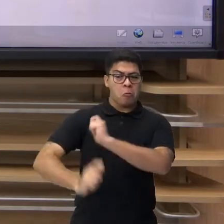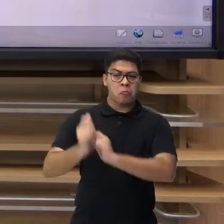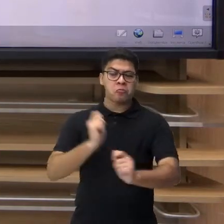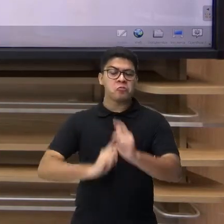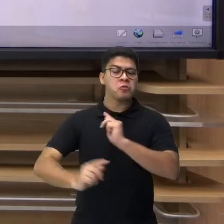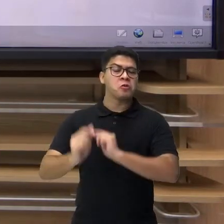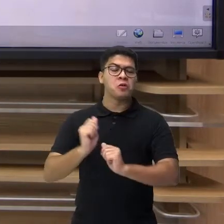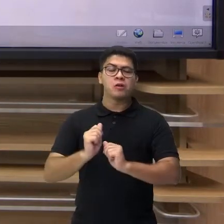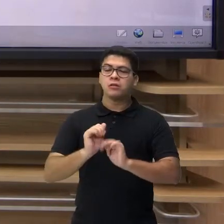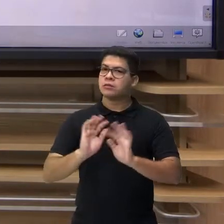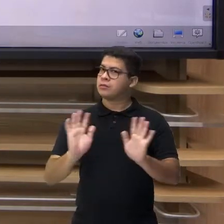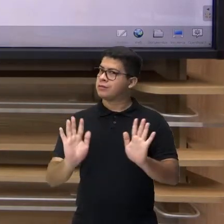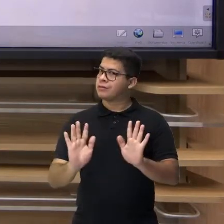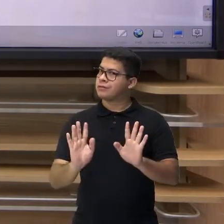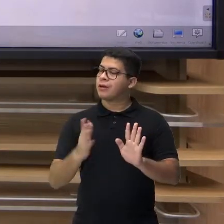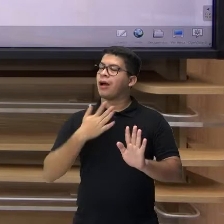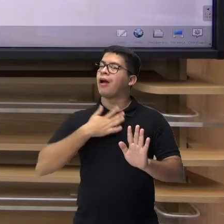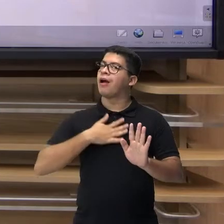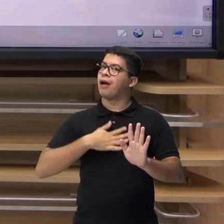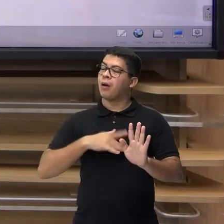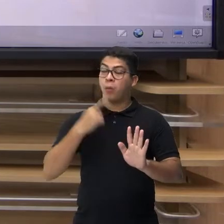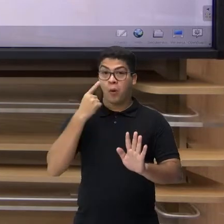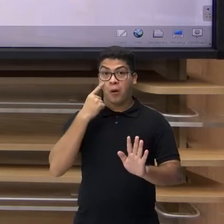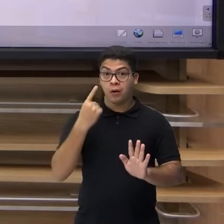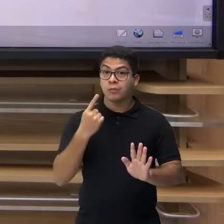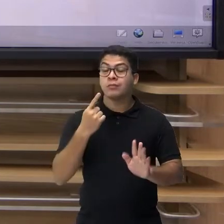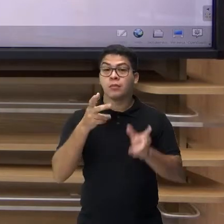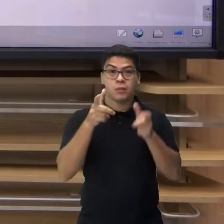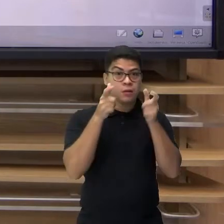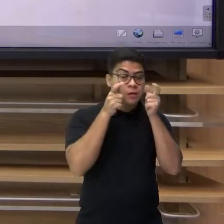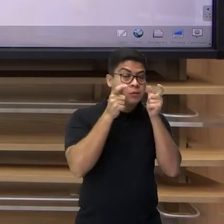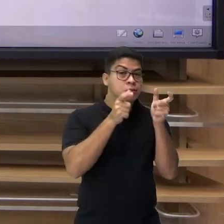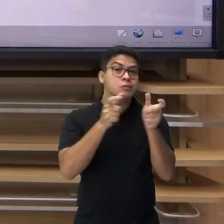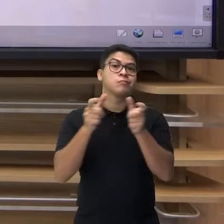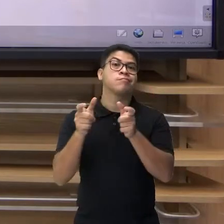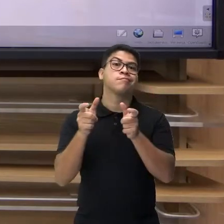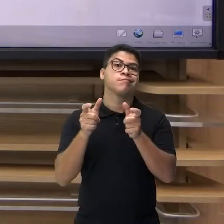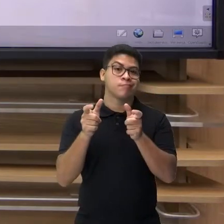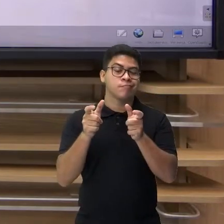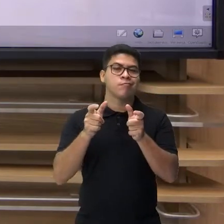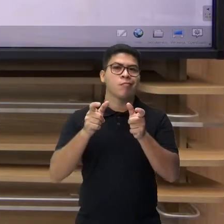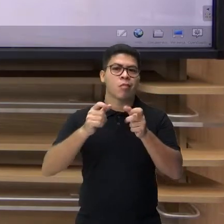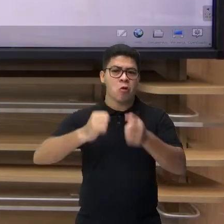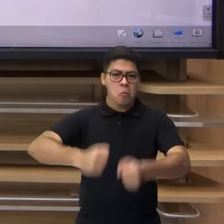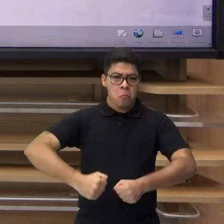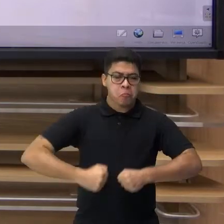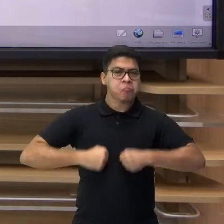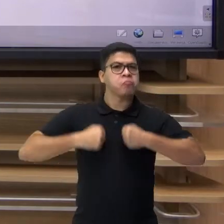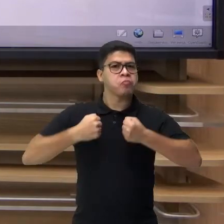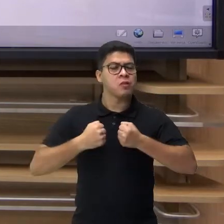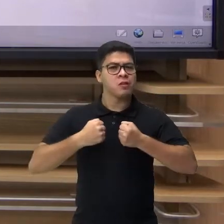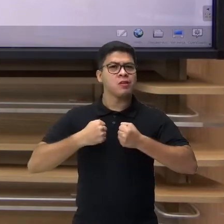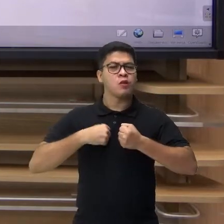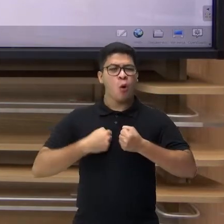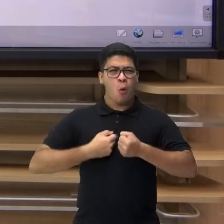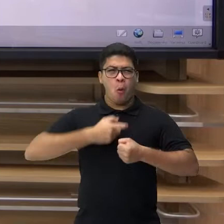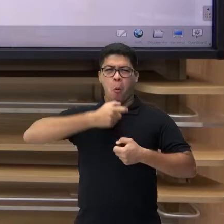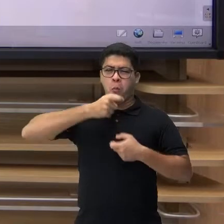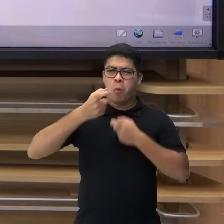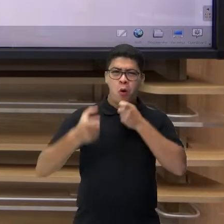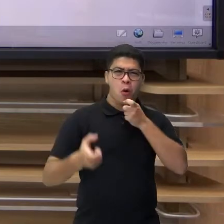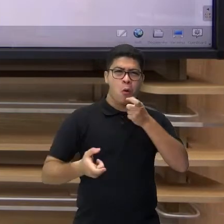estamos vivenciando agora. Né? Então isso tudo vai levar aí ao fortalecimento dos discursos desses